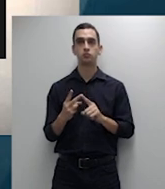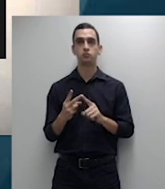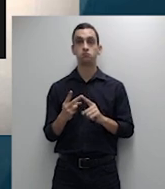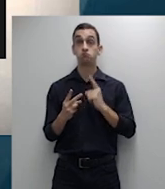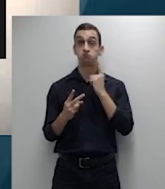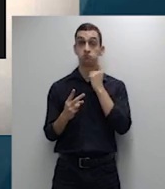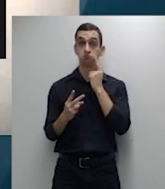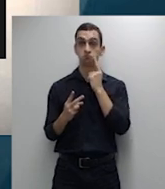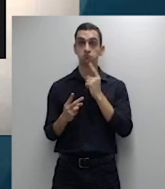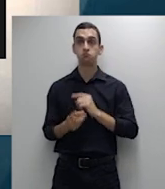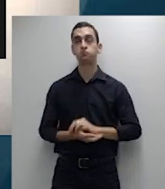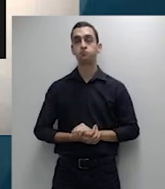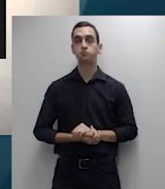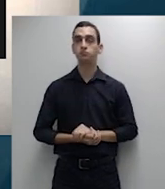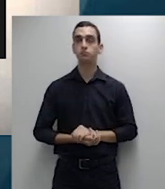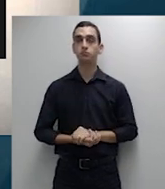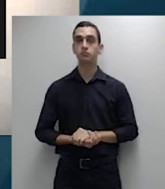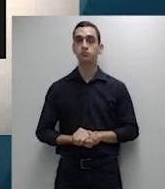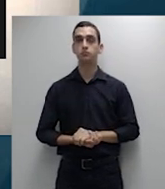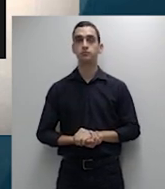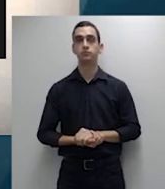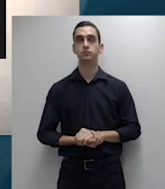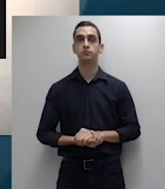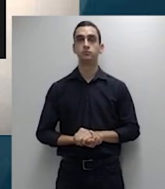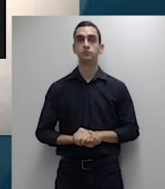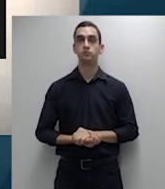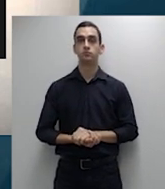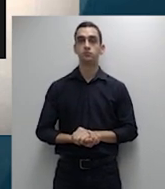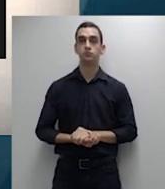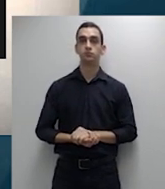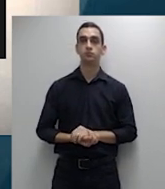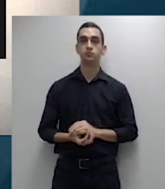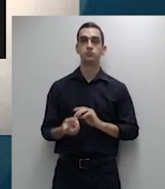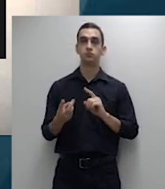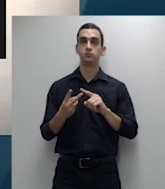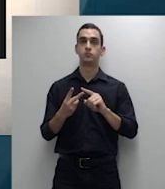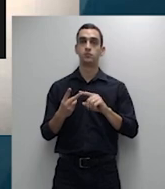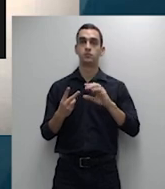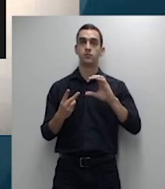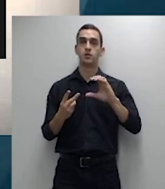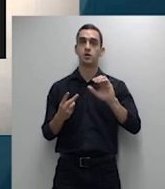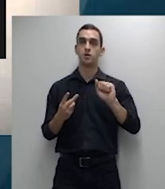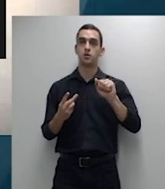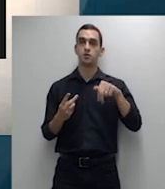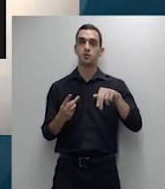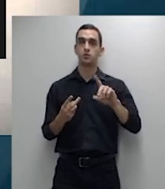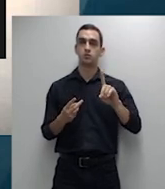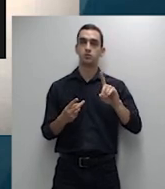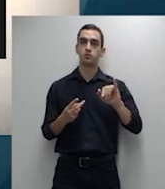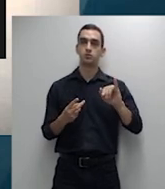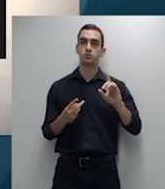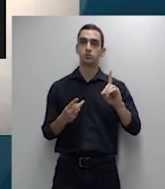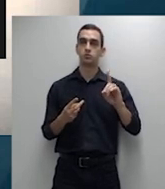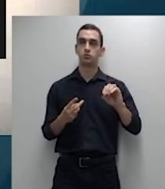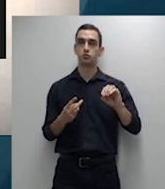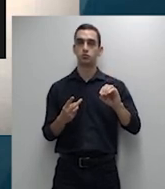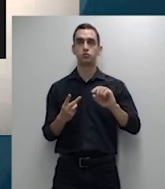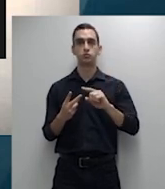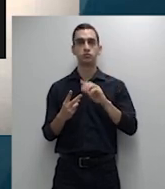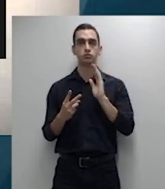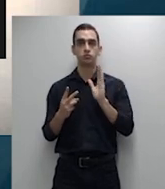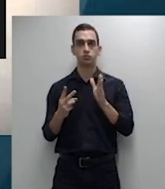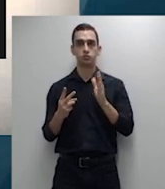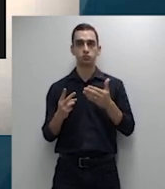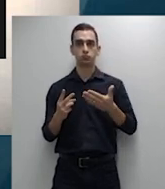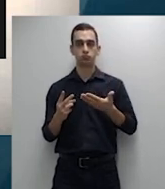E aí e ele Doutor Cândido cabelo Ah vá a Rua Dr anjo